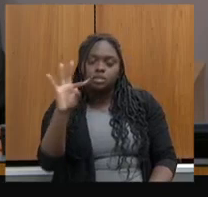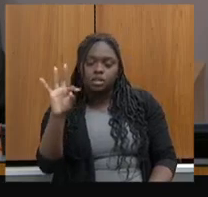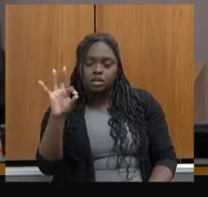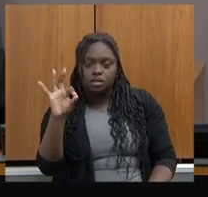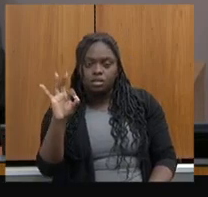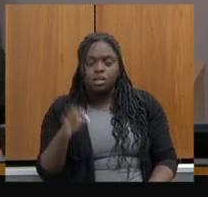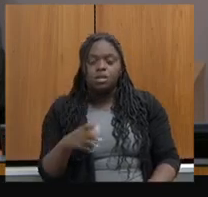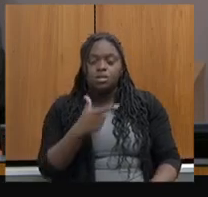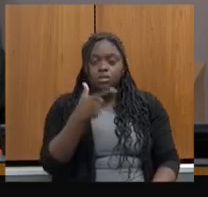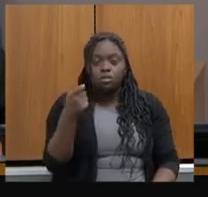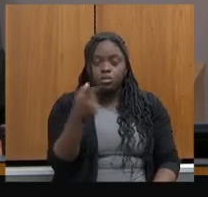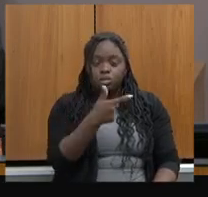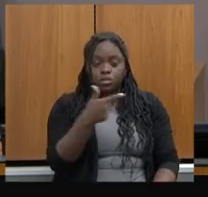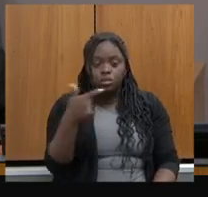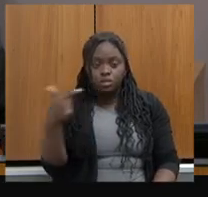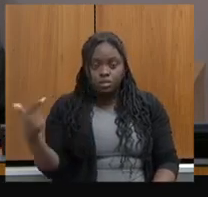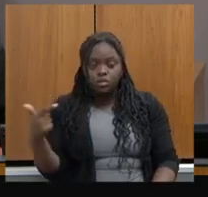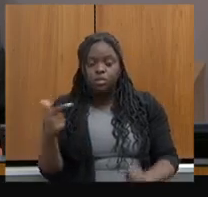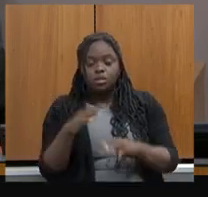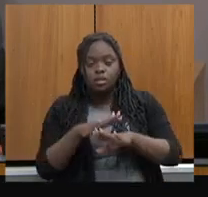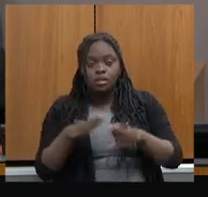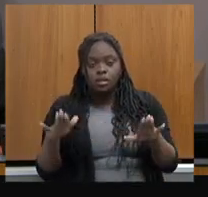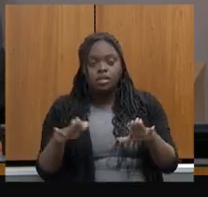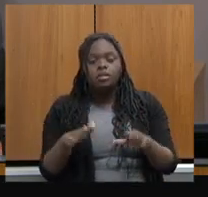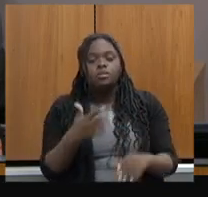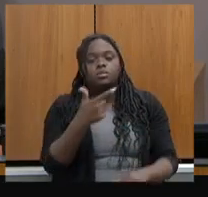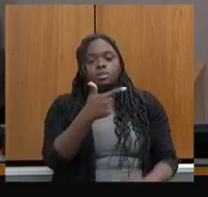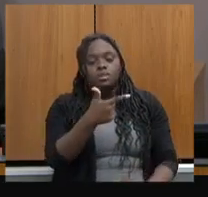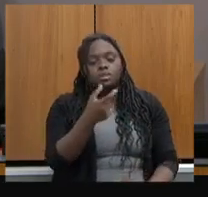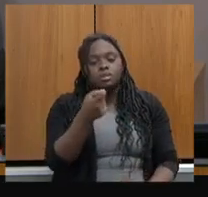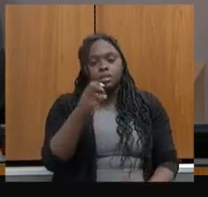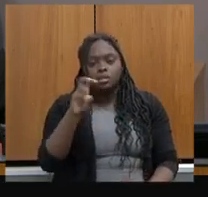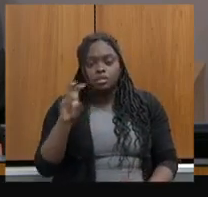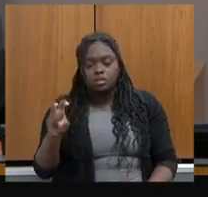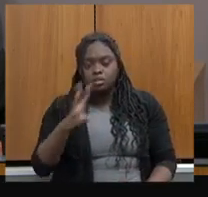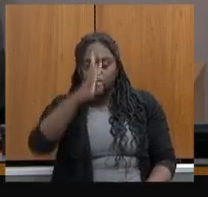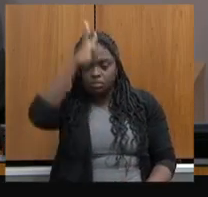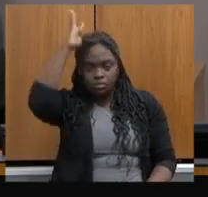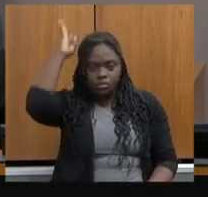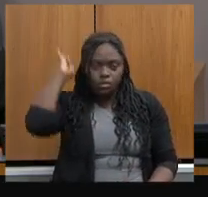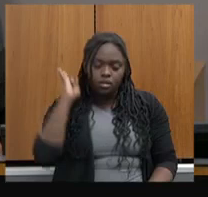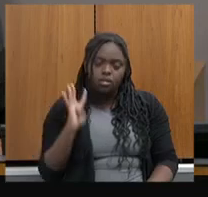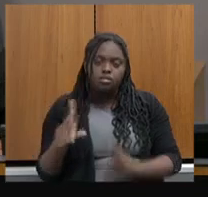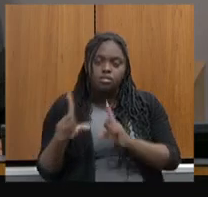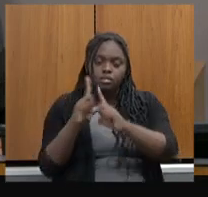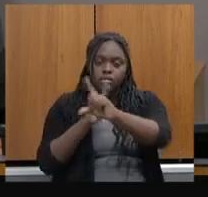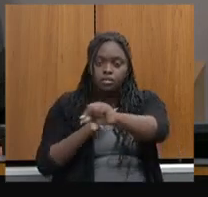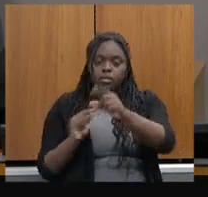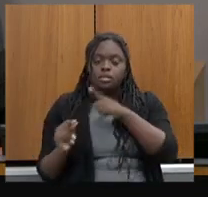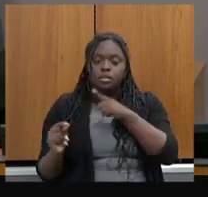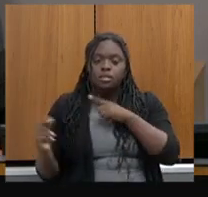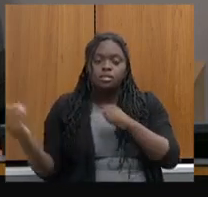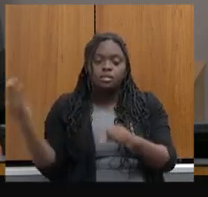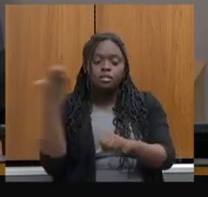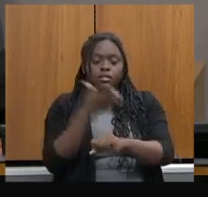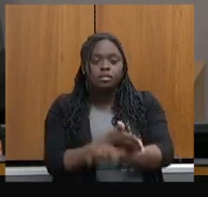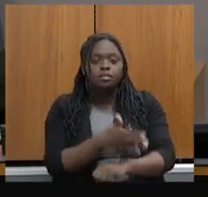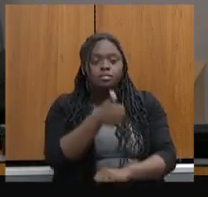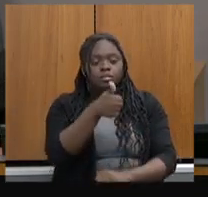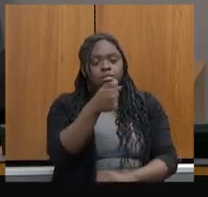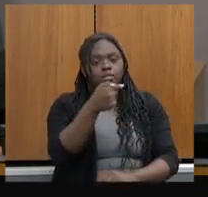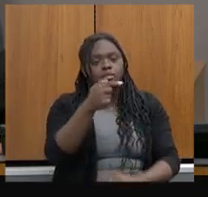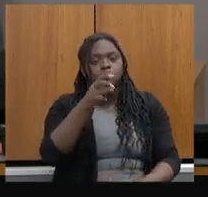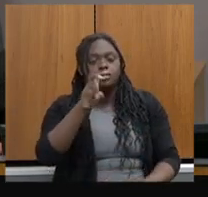2022 saíram 205 Bombeiros Militares e nós tivemos a inclusão de 175